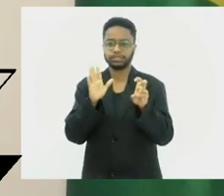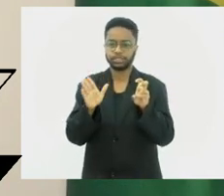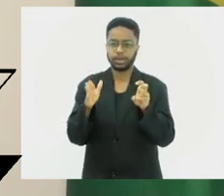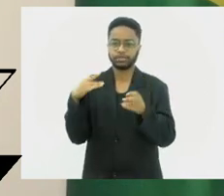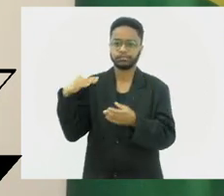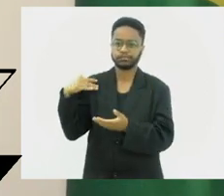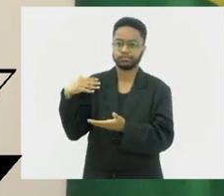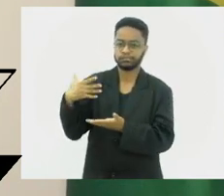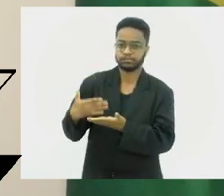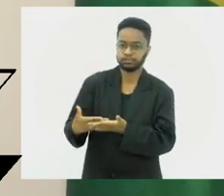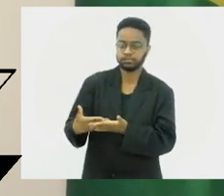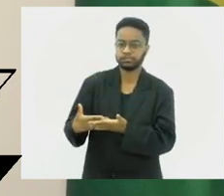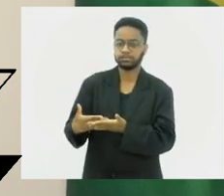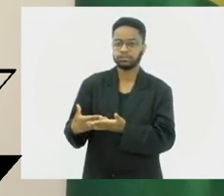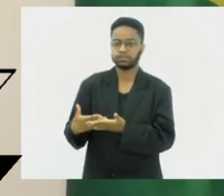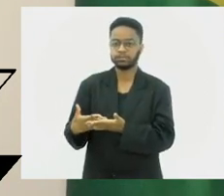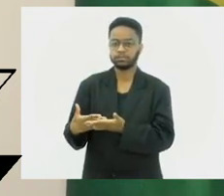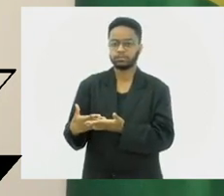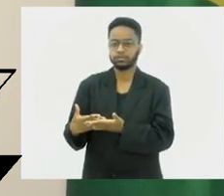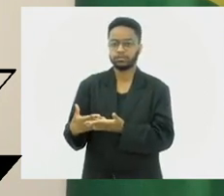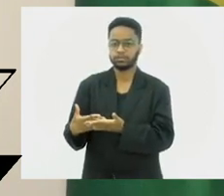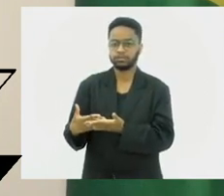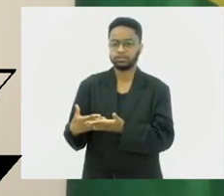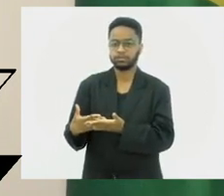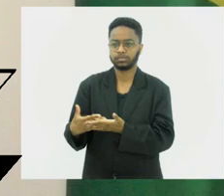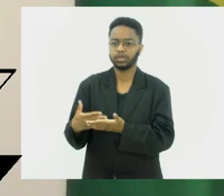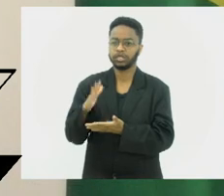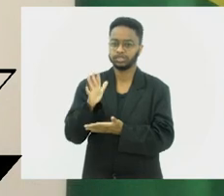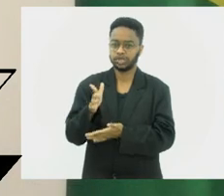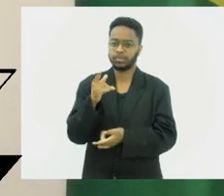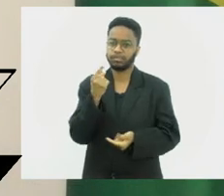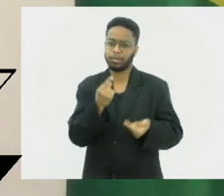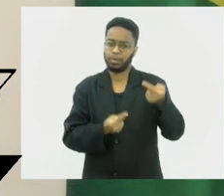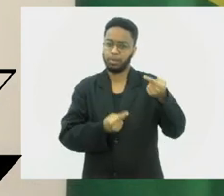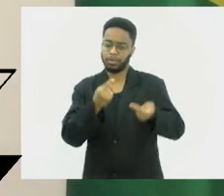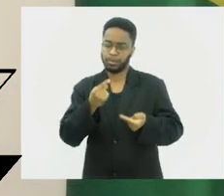ele foi muito debatido.